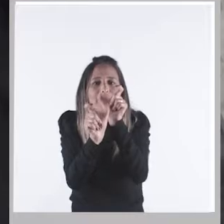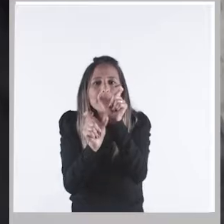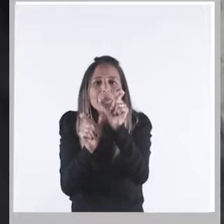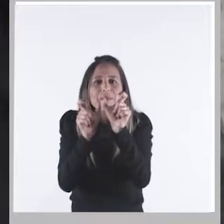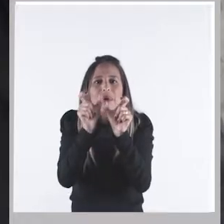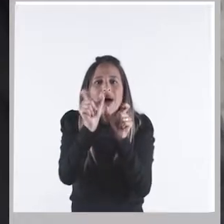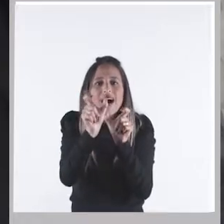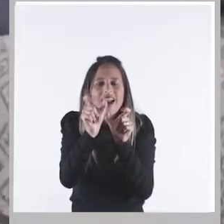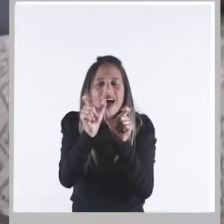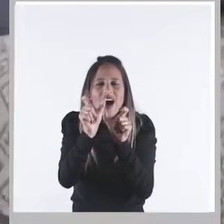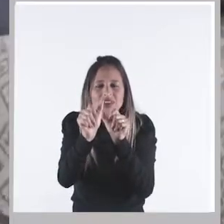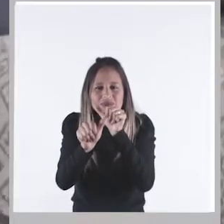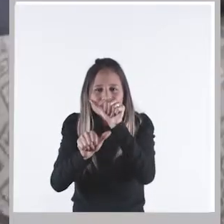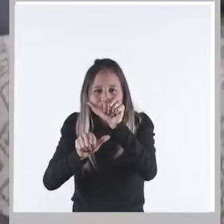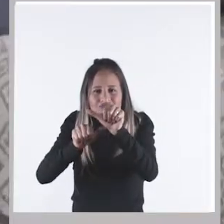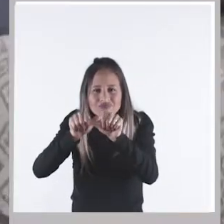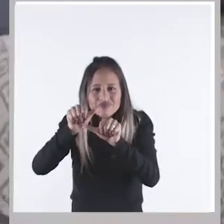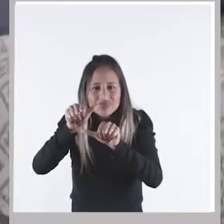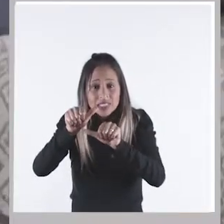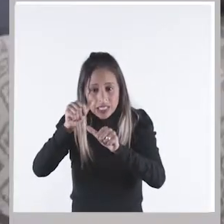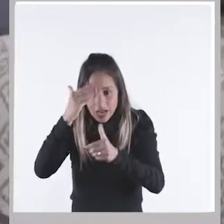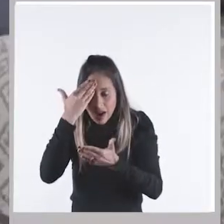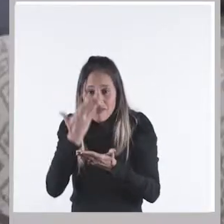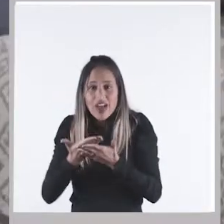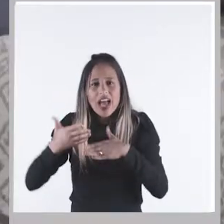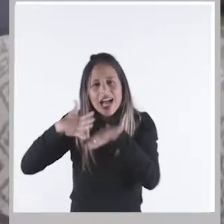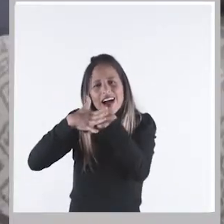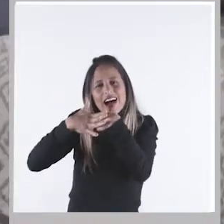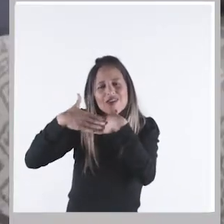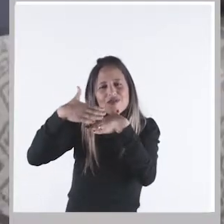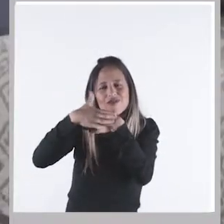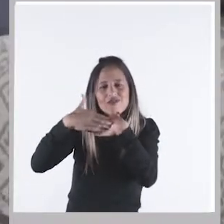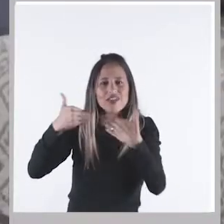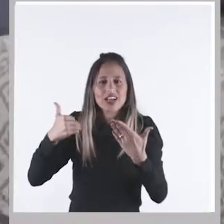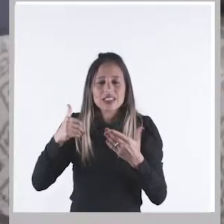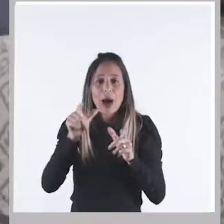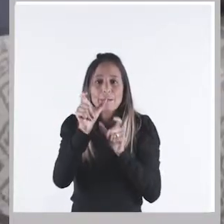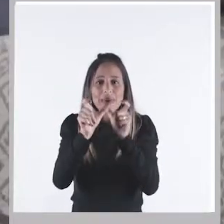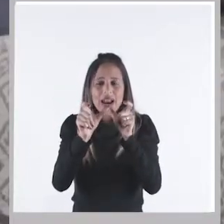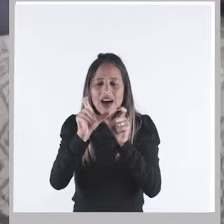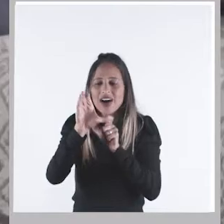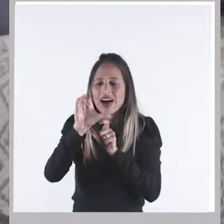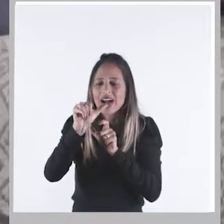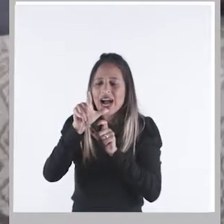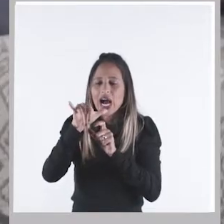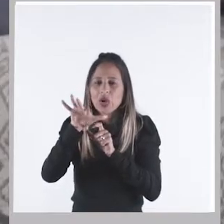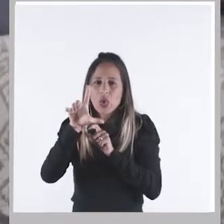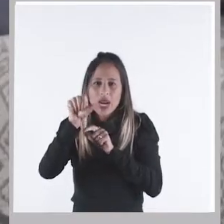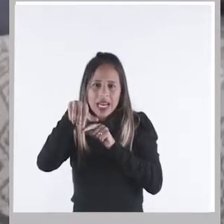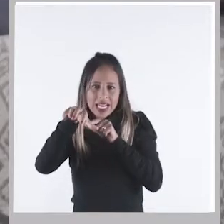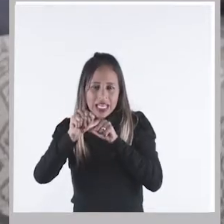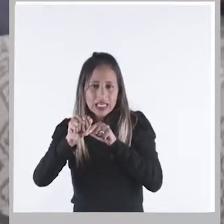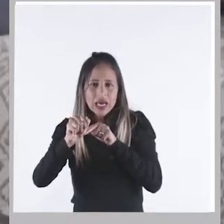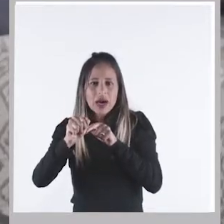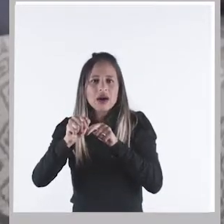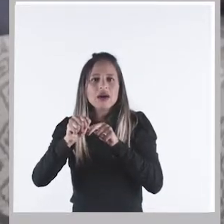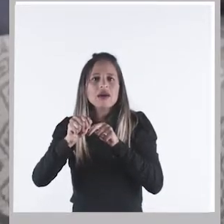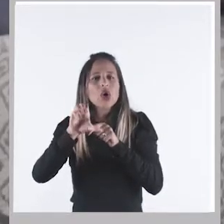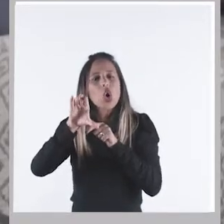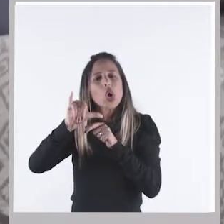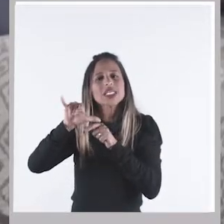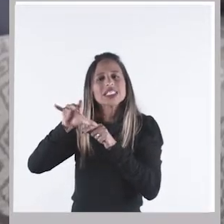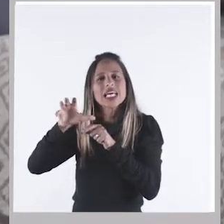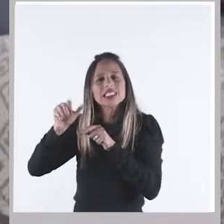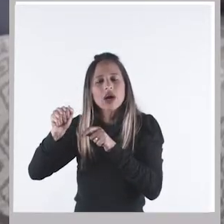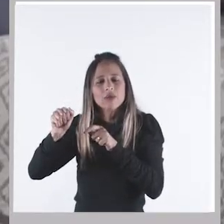que instaura, que suscita afetos no outro, né? Que é a palavra de Carolina, que suscitou afetos em Conceição,